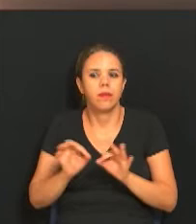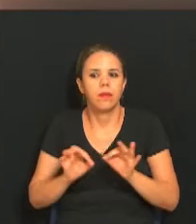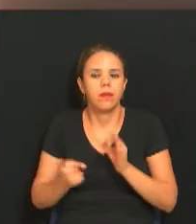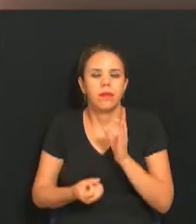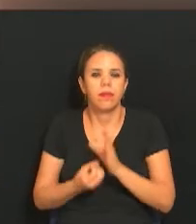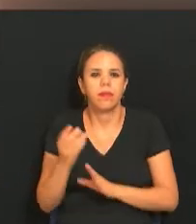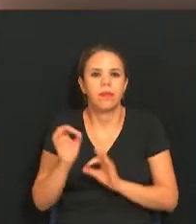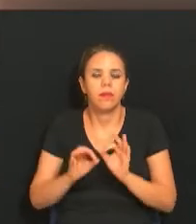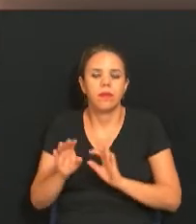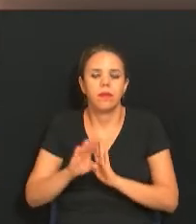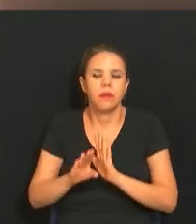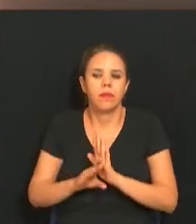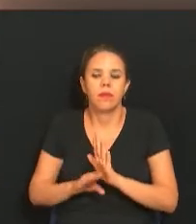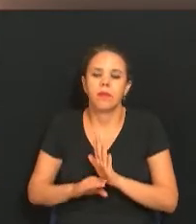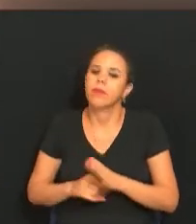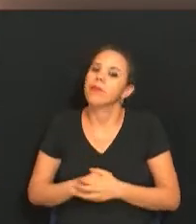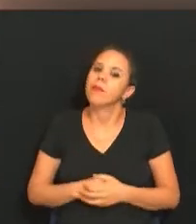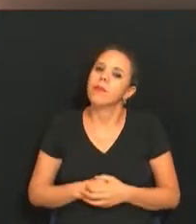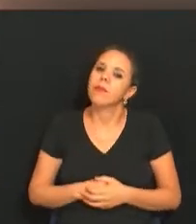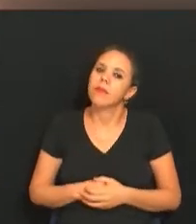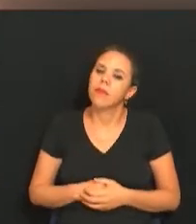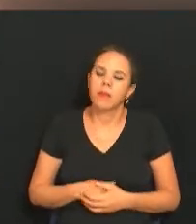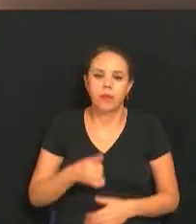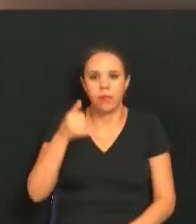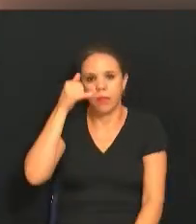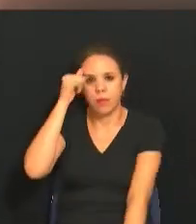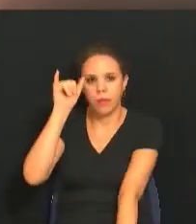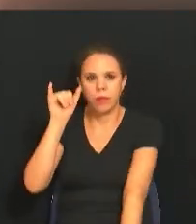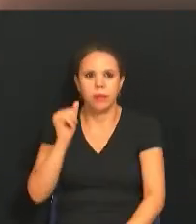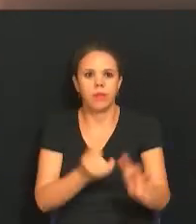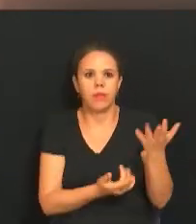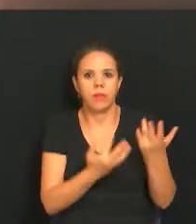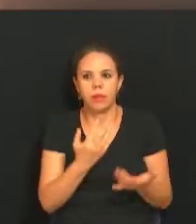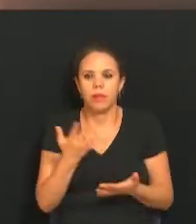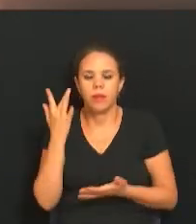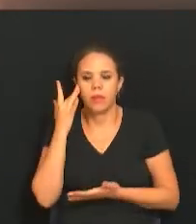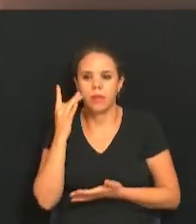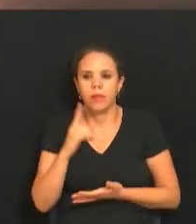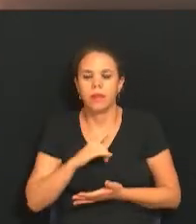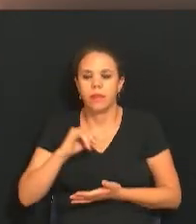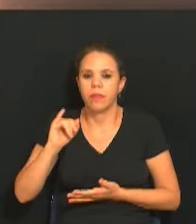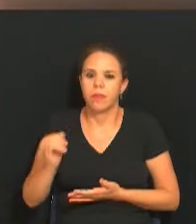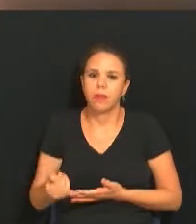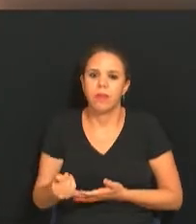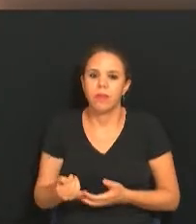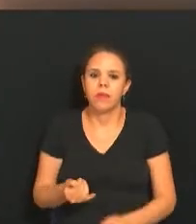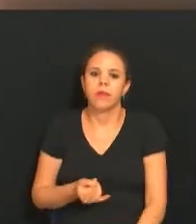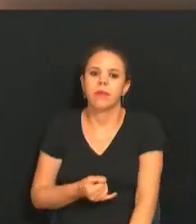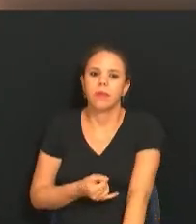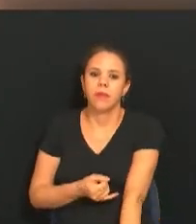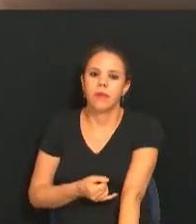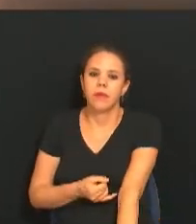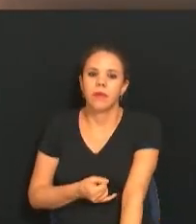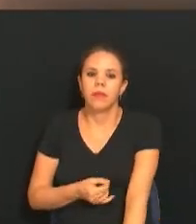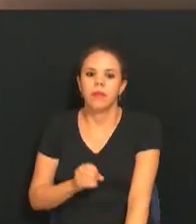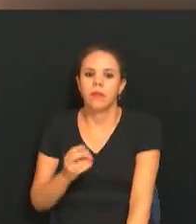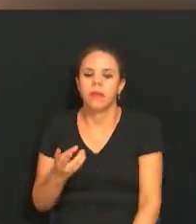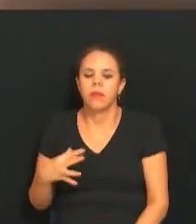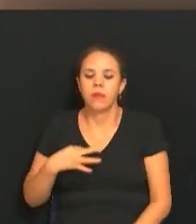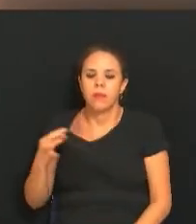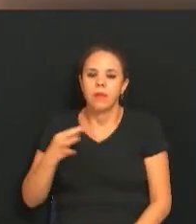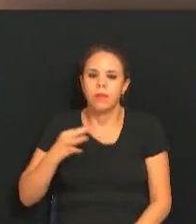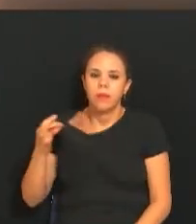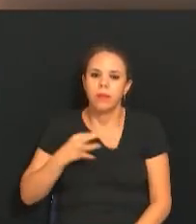plano de prevenção, combate a incêndio. Eu acho que a gente tem que aproveitar esse voluntarismo